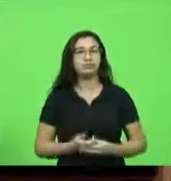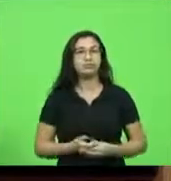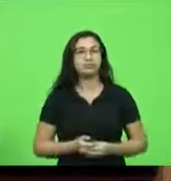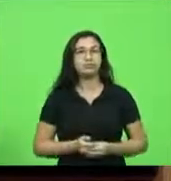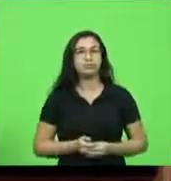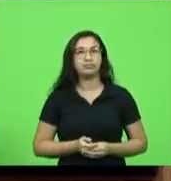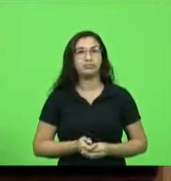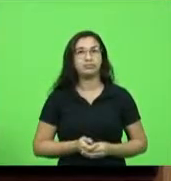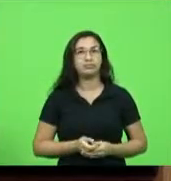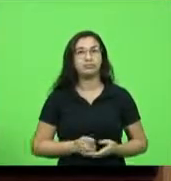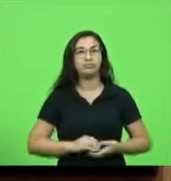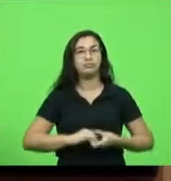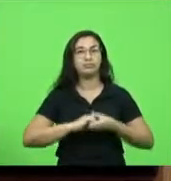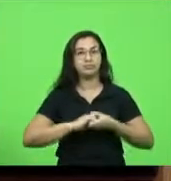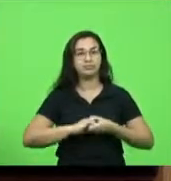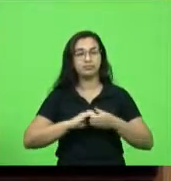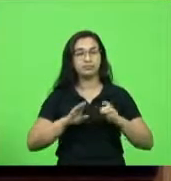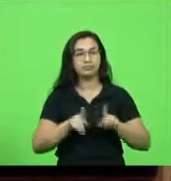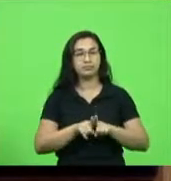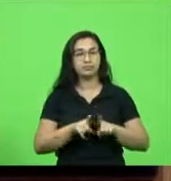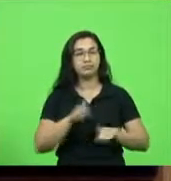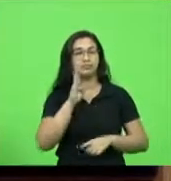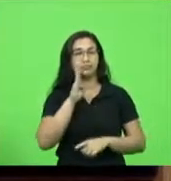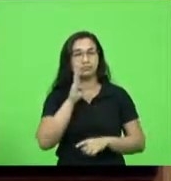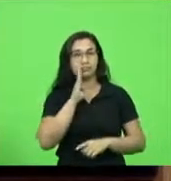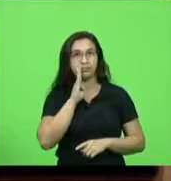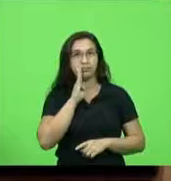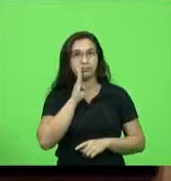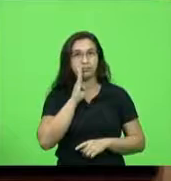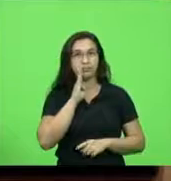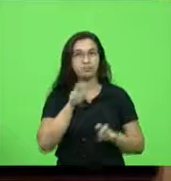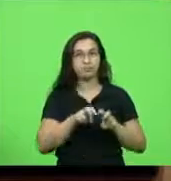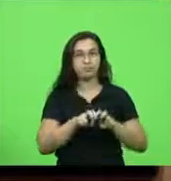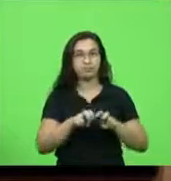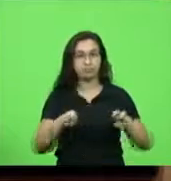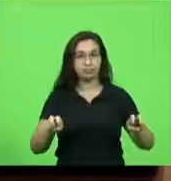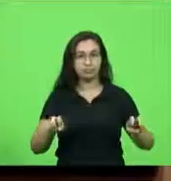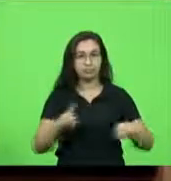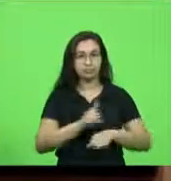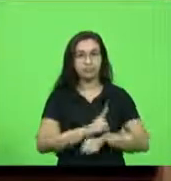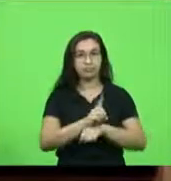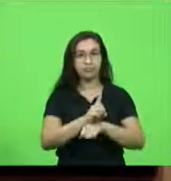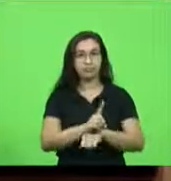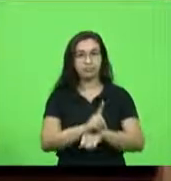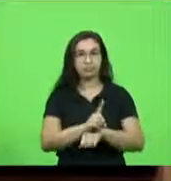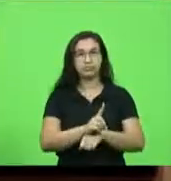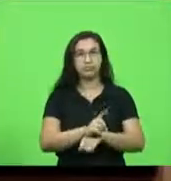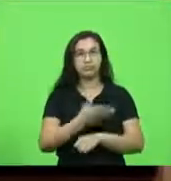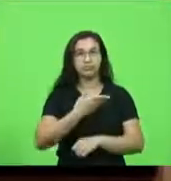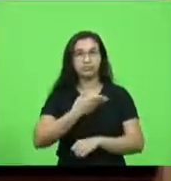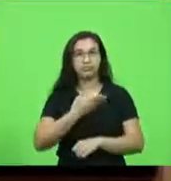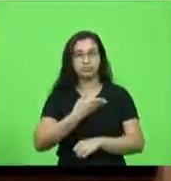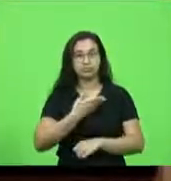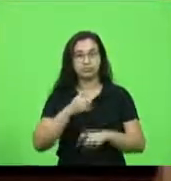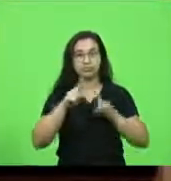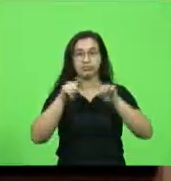Assim, cumprimentando o deputado Nilson Berlanda, presidente em exercício, a mesa diretora, os nobres colegas que fazem presente, servidores, quem nos